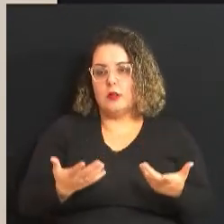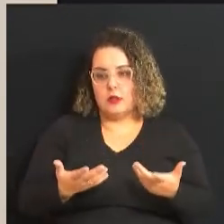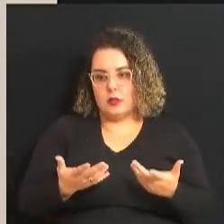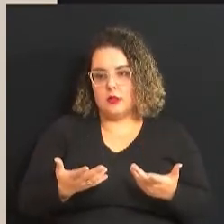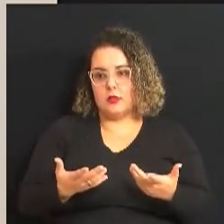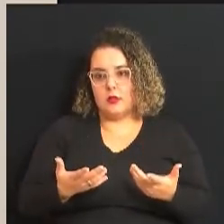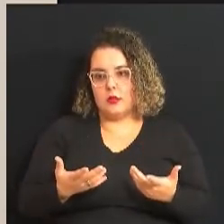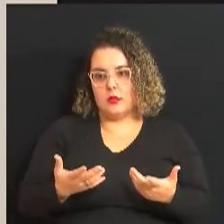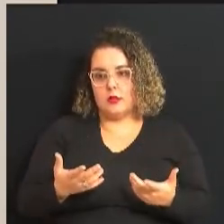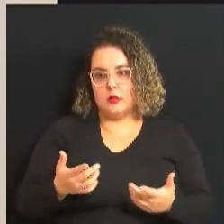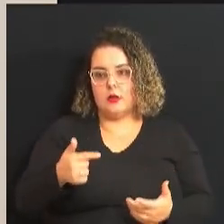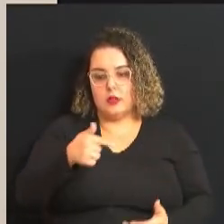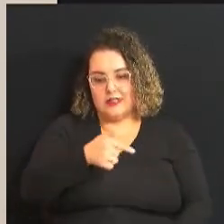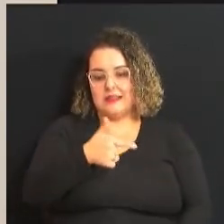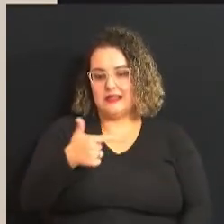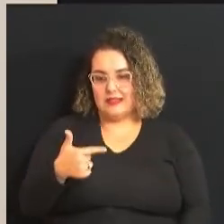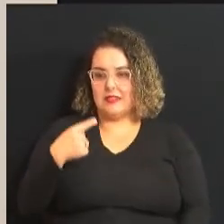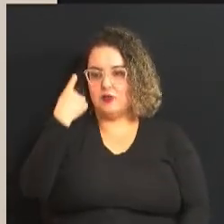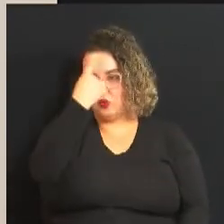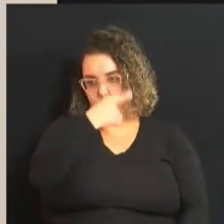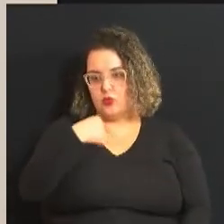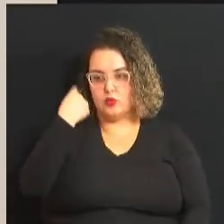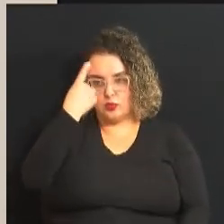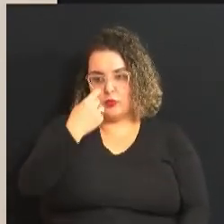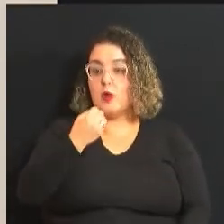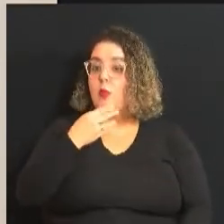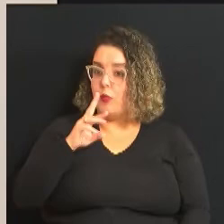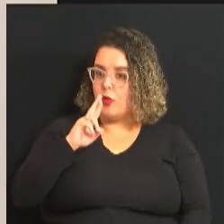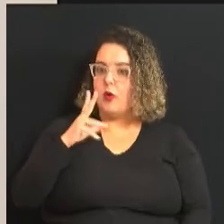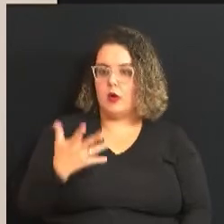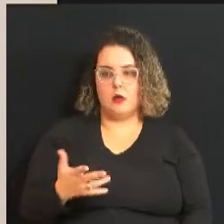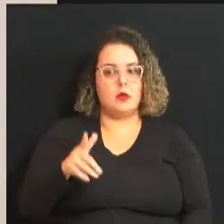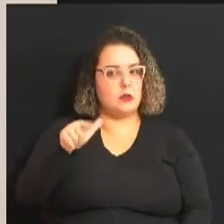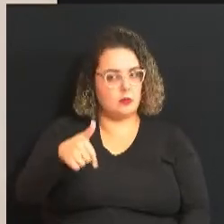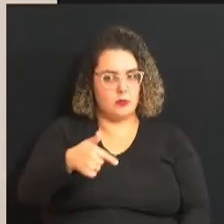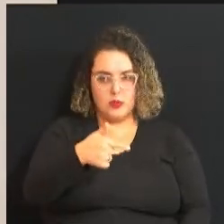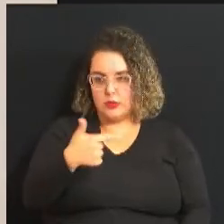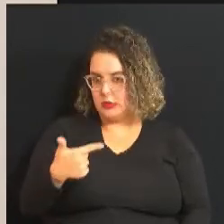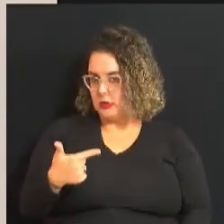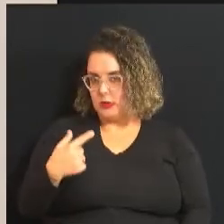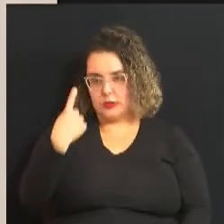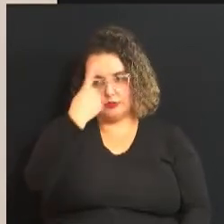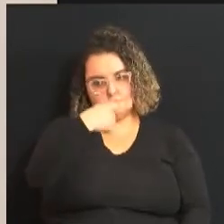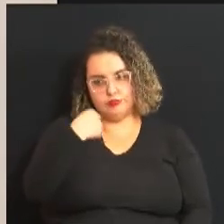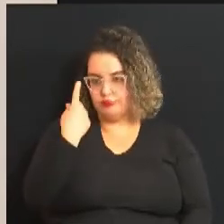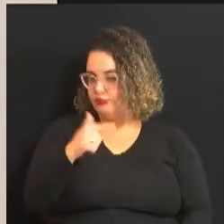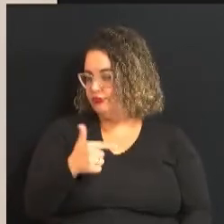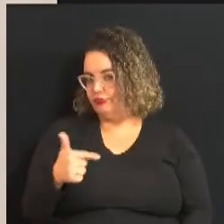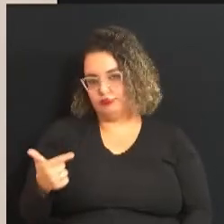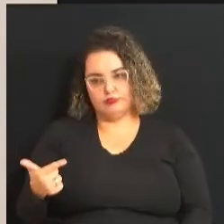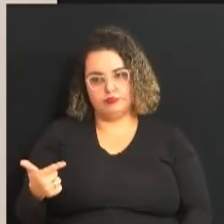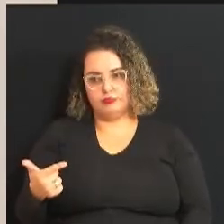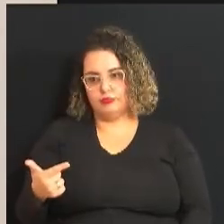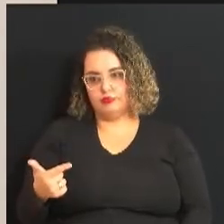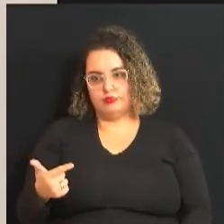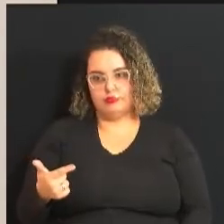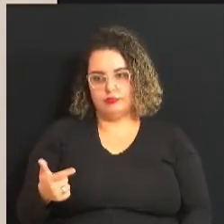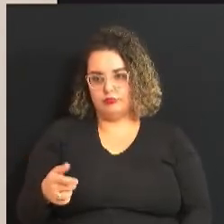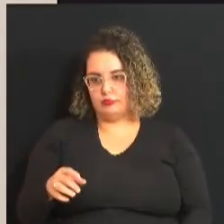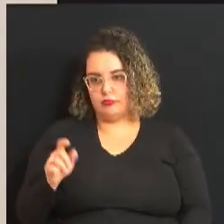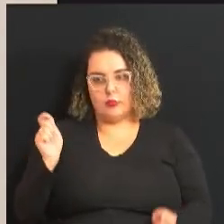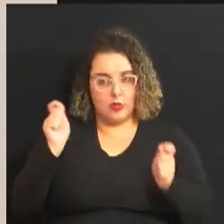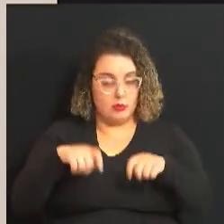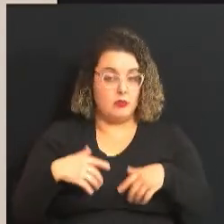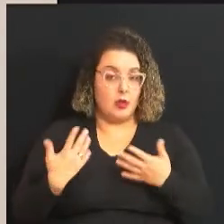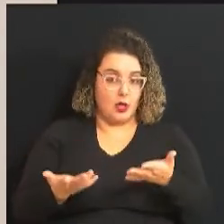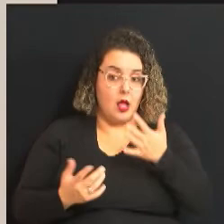até 72 horas tem um bom resultado. Depois de 72 horas, aí já não tem muita eficácia. Então,